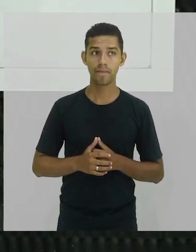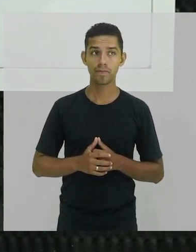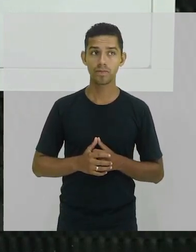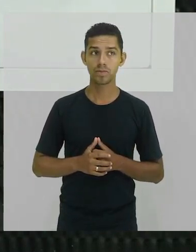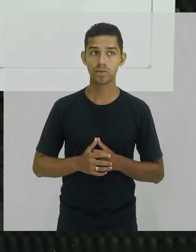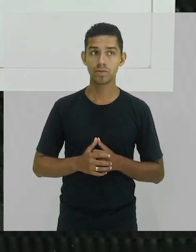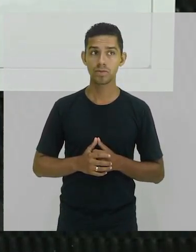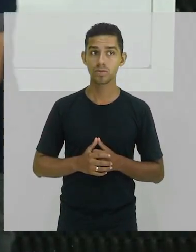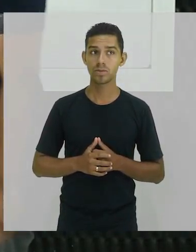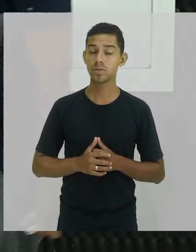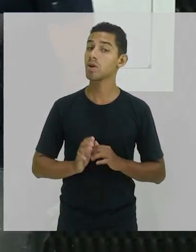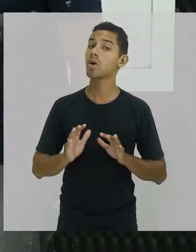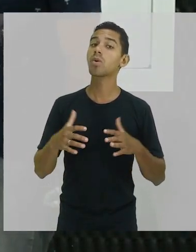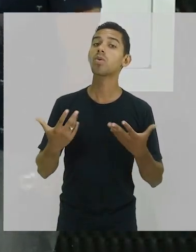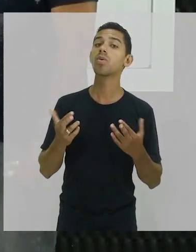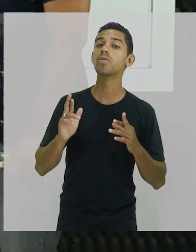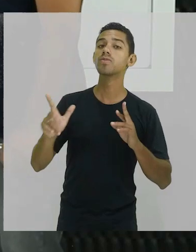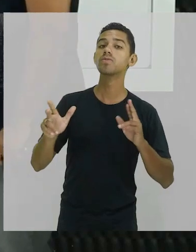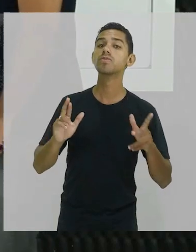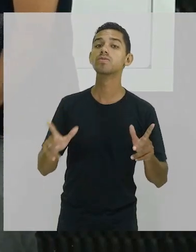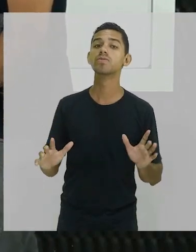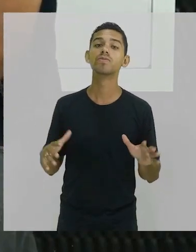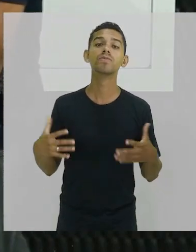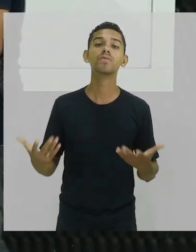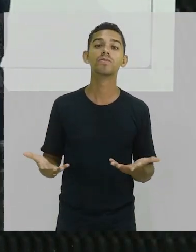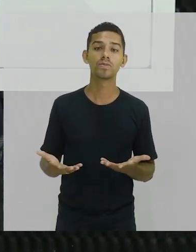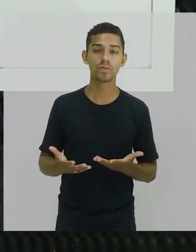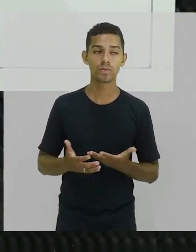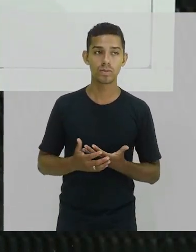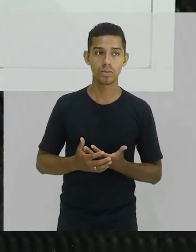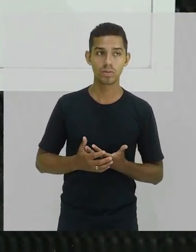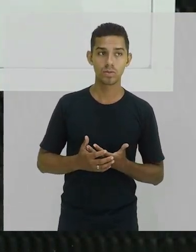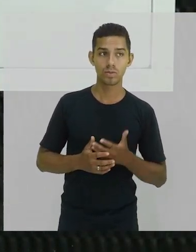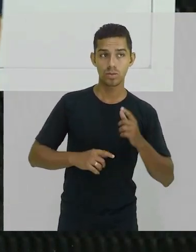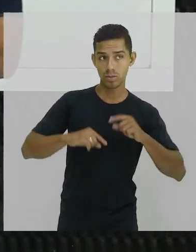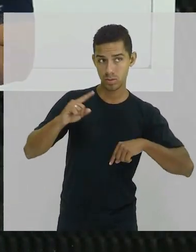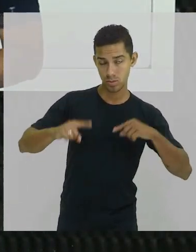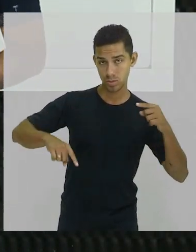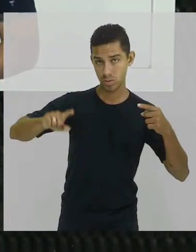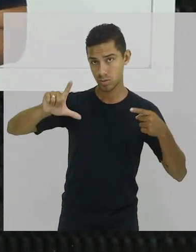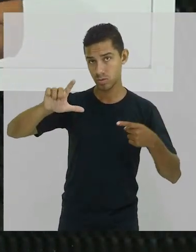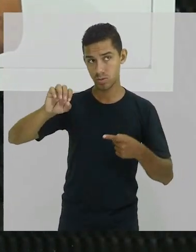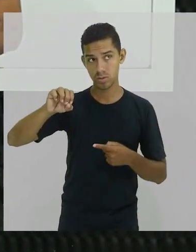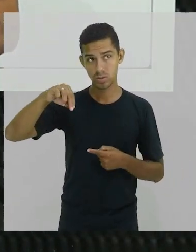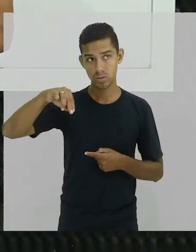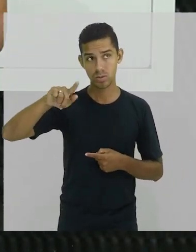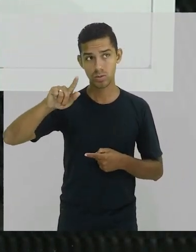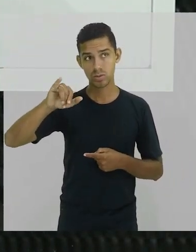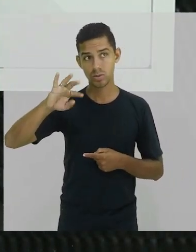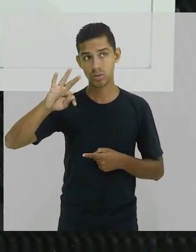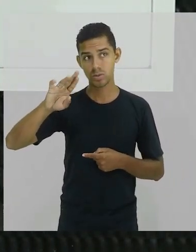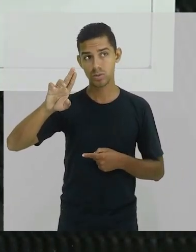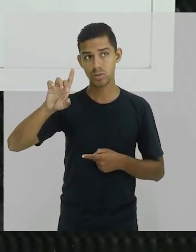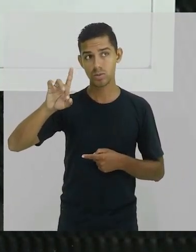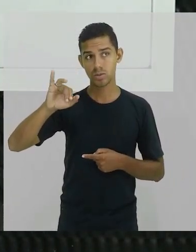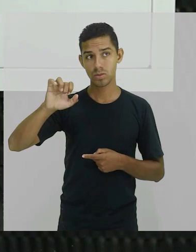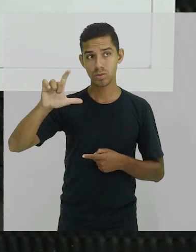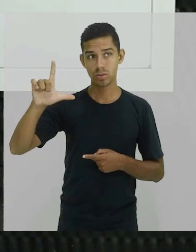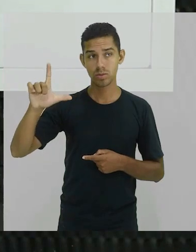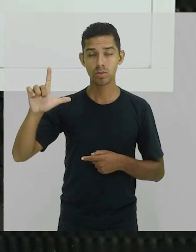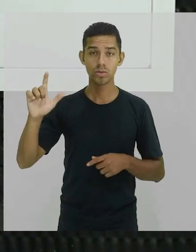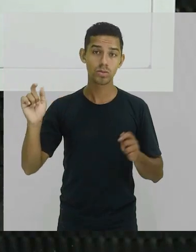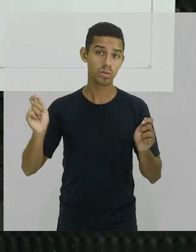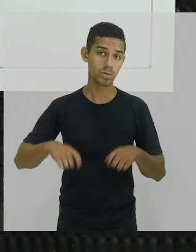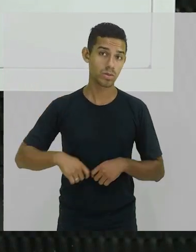Achei? Qual a diferença entre eles? Uma onda longitudinal, aqui eu vou ilustrar com um desenho. Uma